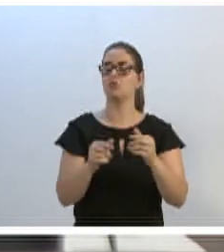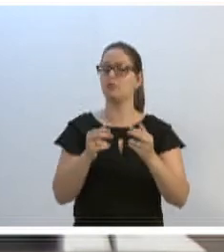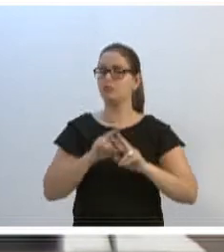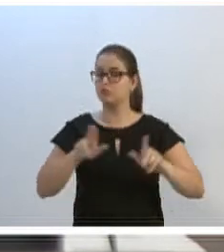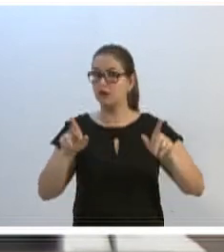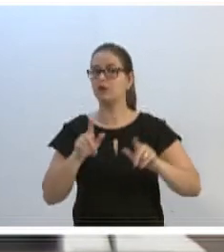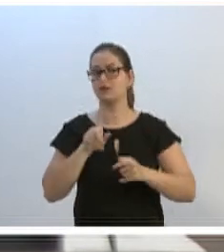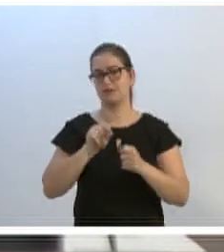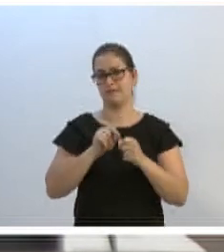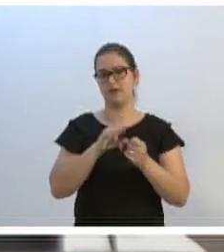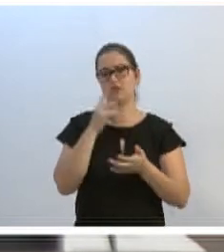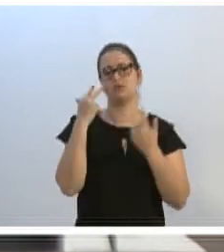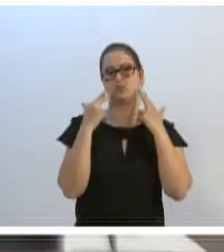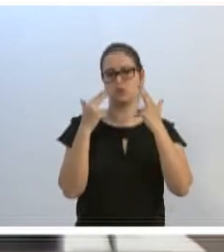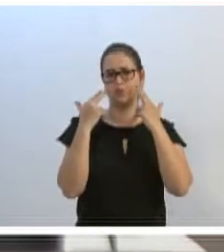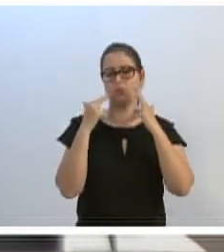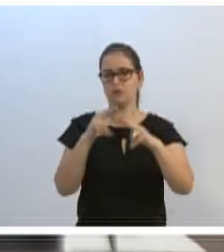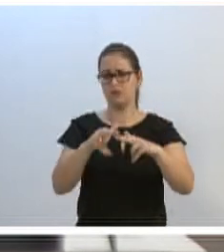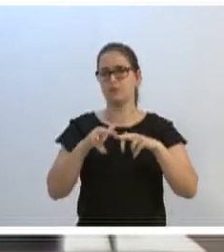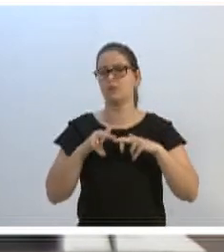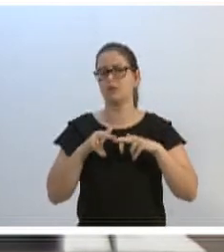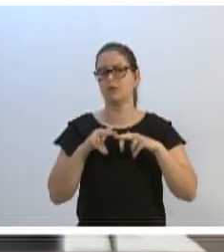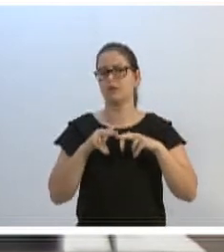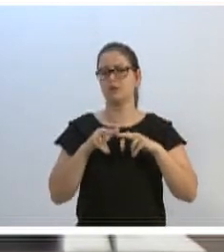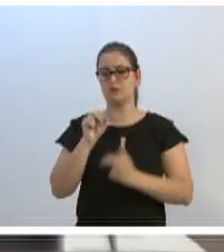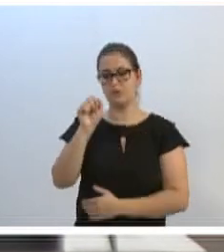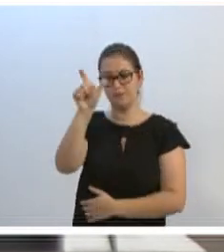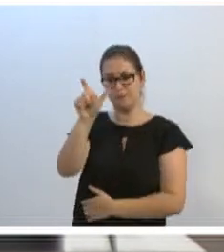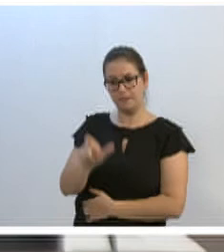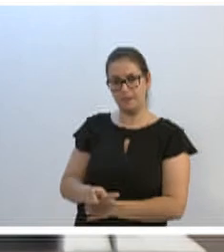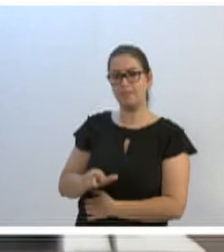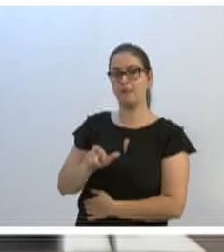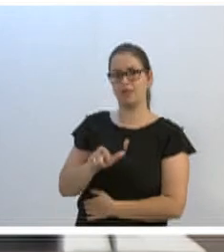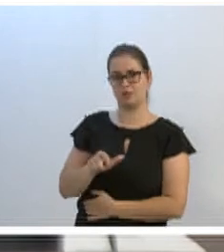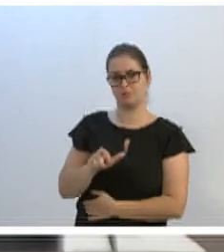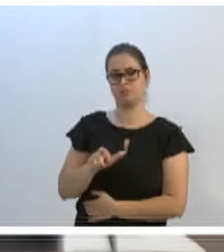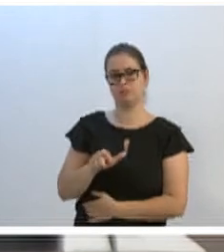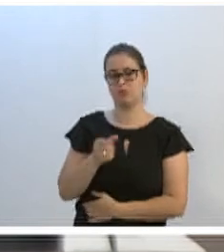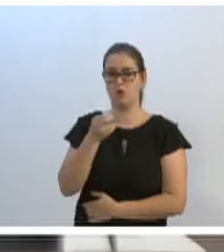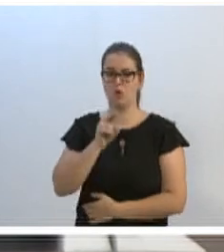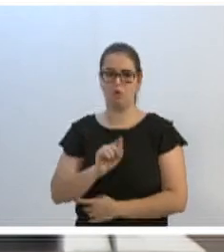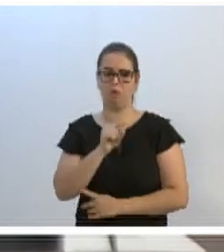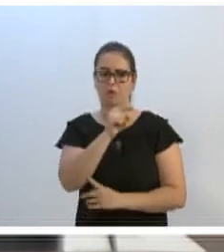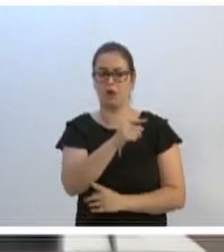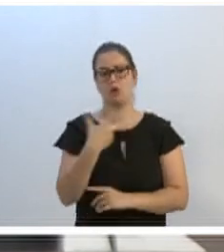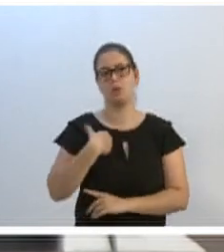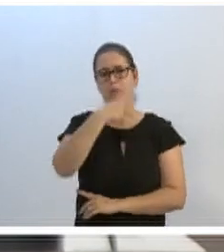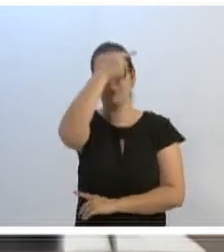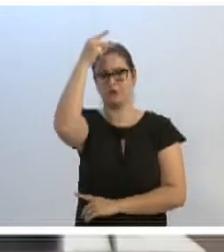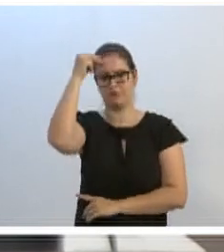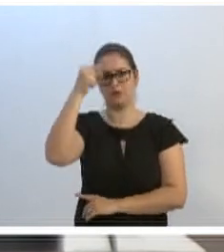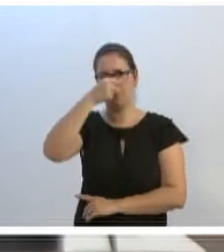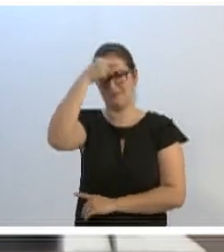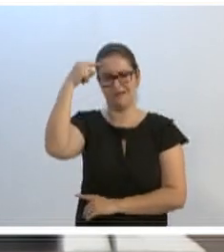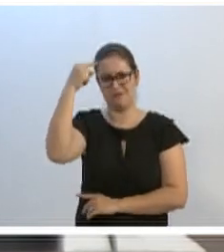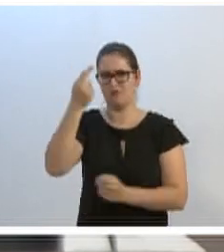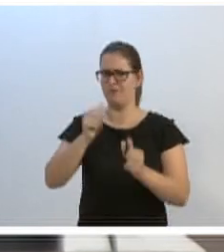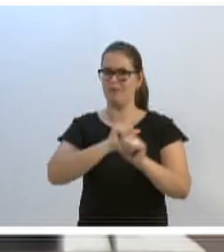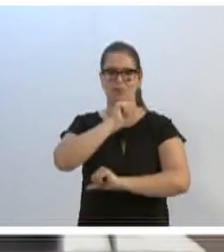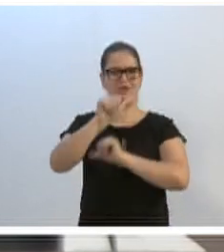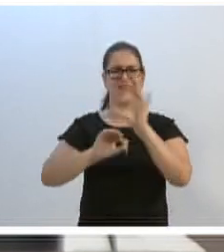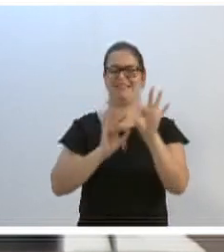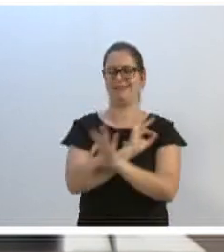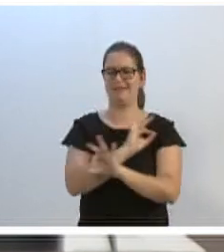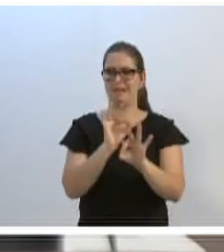sido feito. Então, a figura da pessoa aqui, ou lá como prefeito, também não mudaria nada